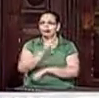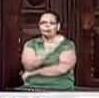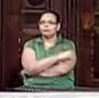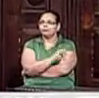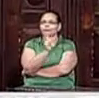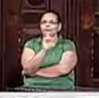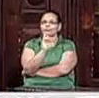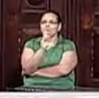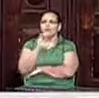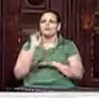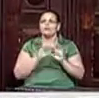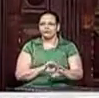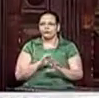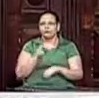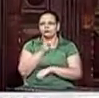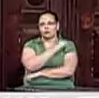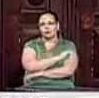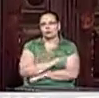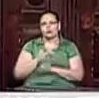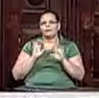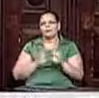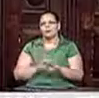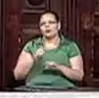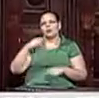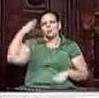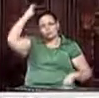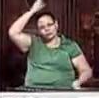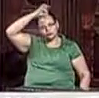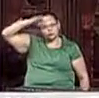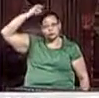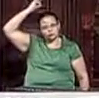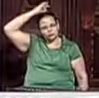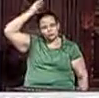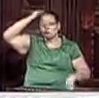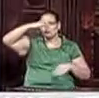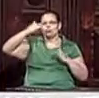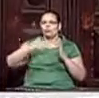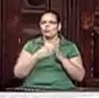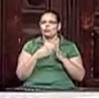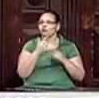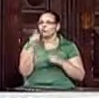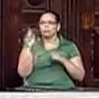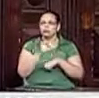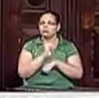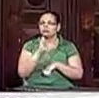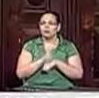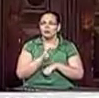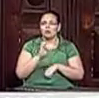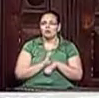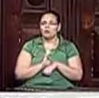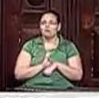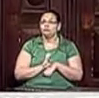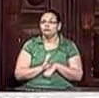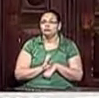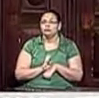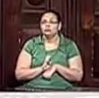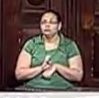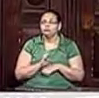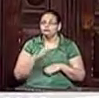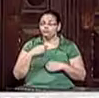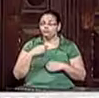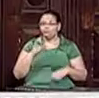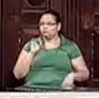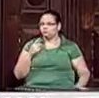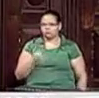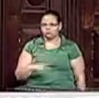não. Afeta o Rio de Janeiro, afeta o Espírito Santo e todos os outros estados produtores. Não é só